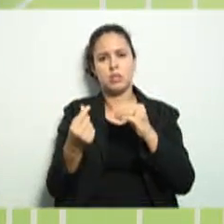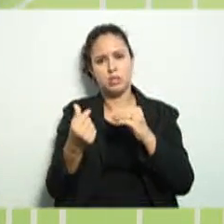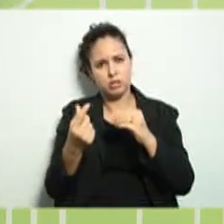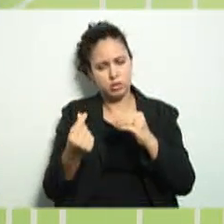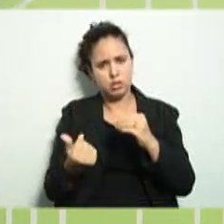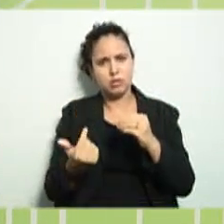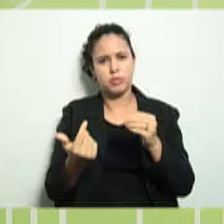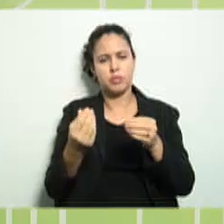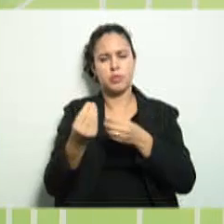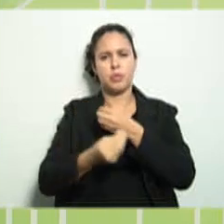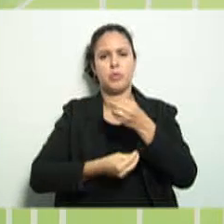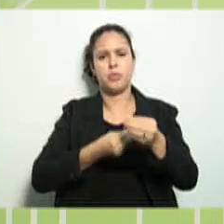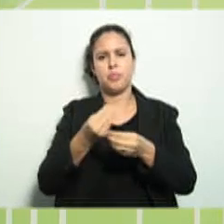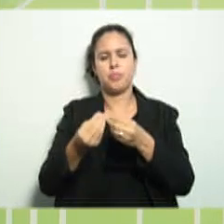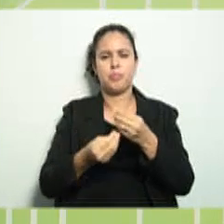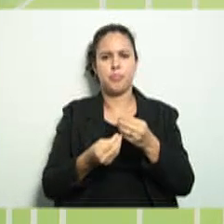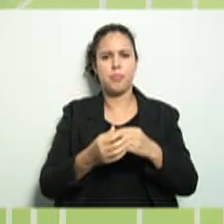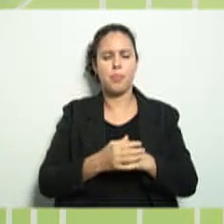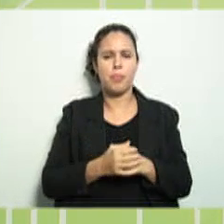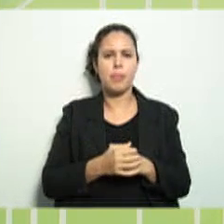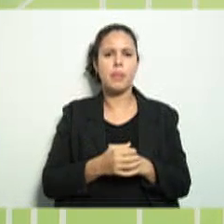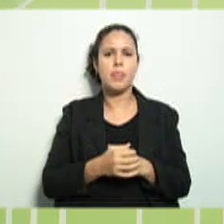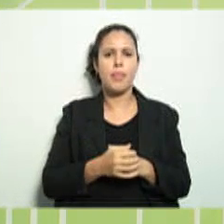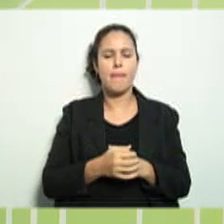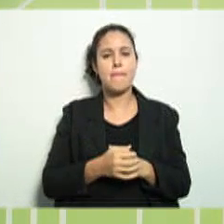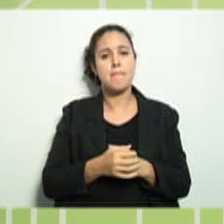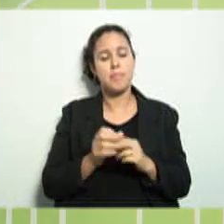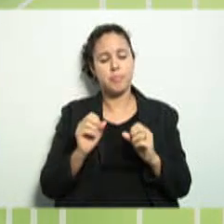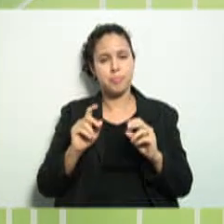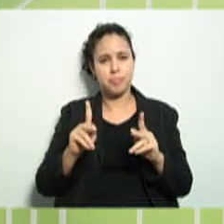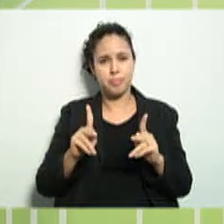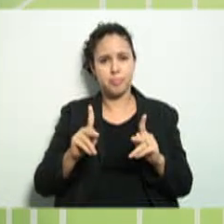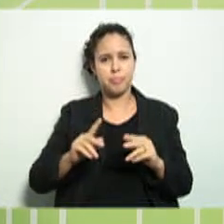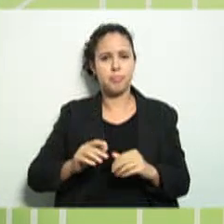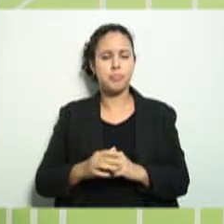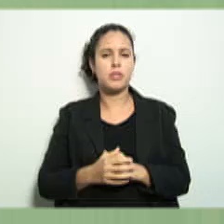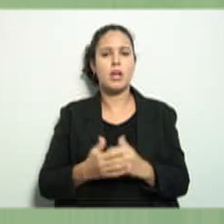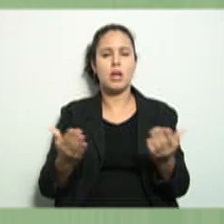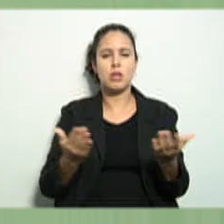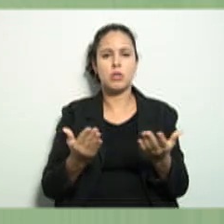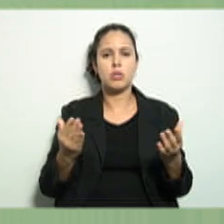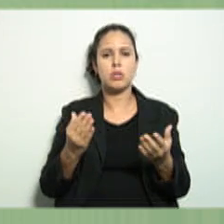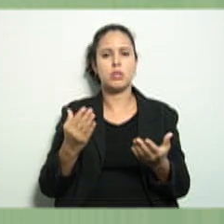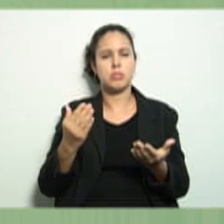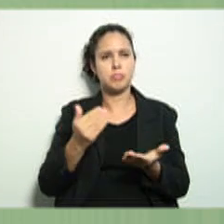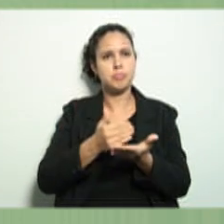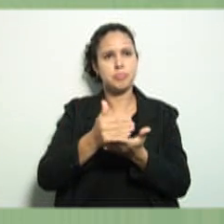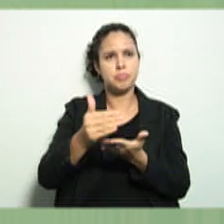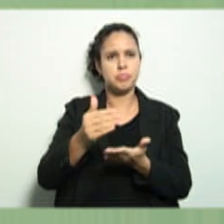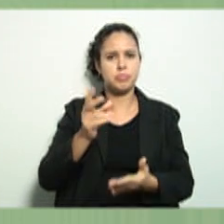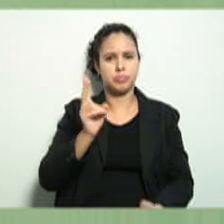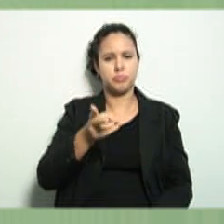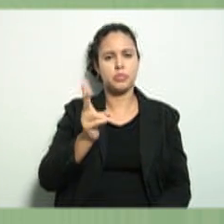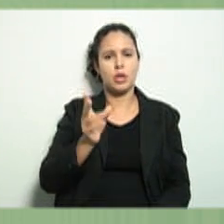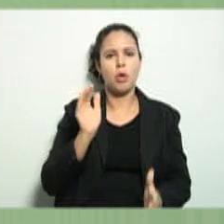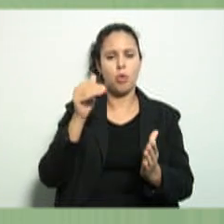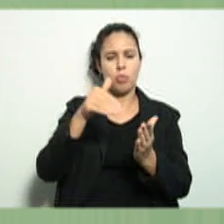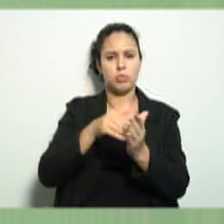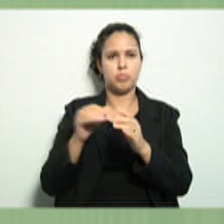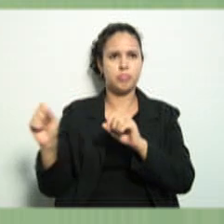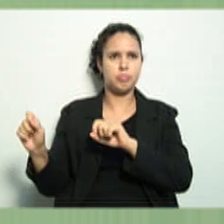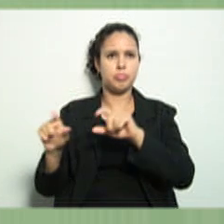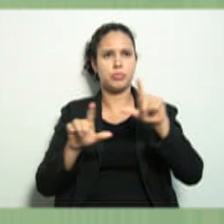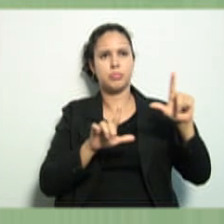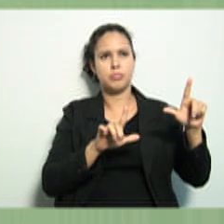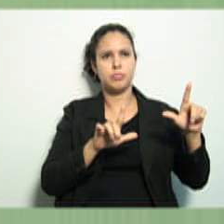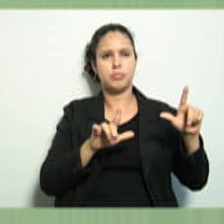o beneficiamento desses produtos. Beleza? Bem, vamos aqui no nosso último slide de hoje,